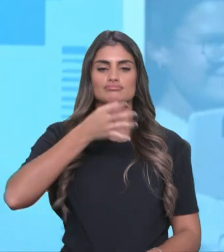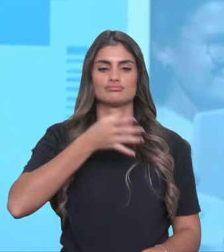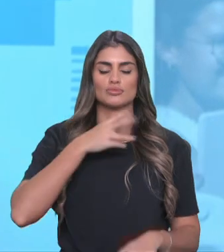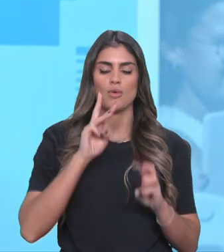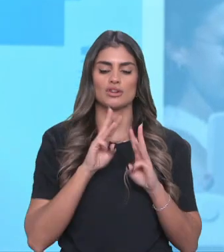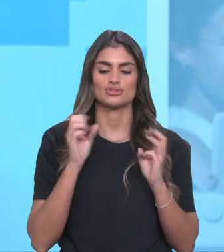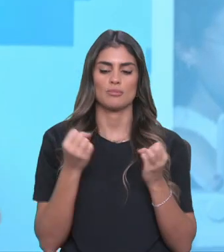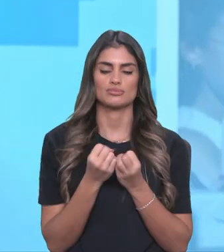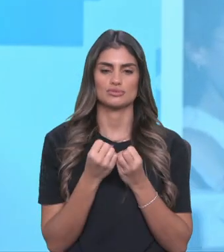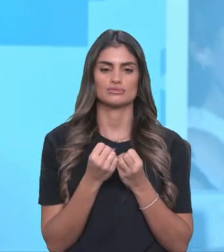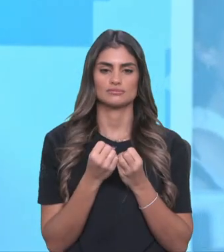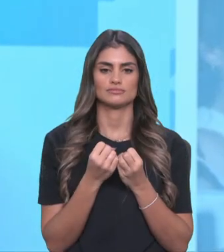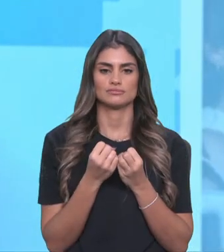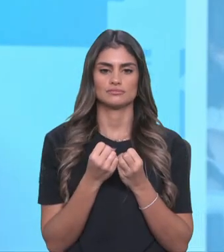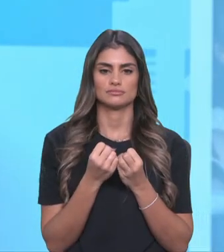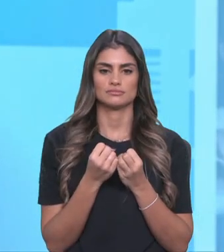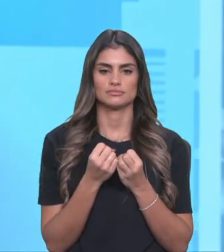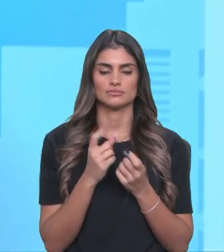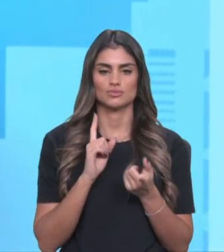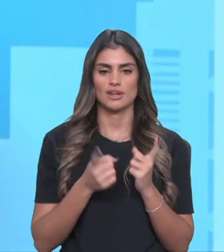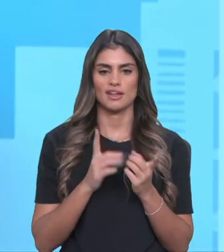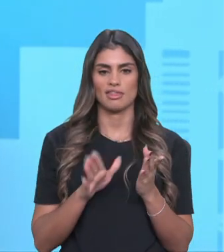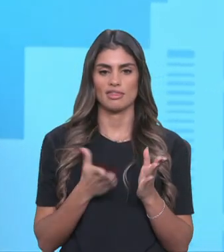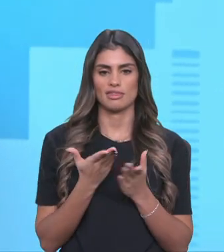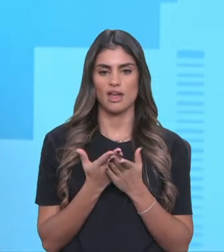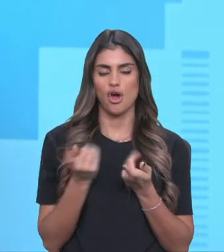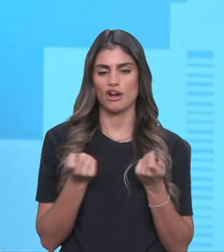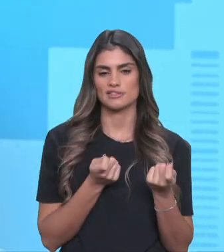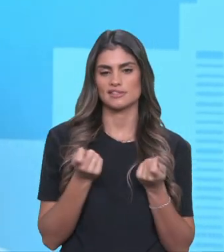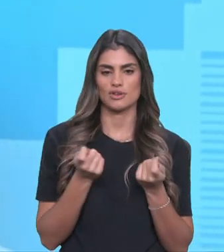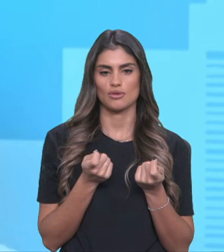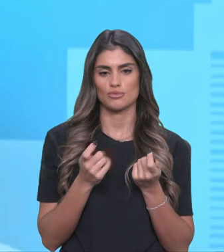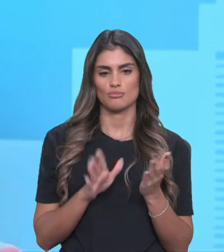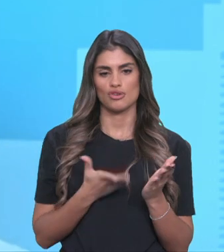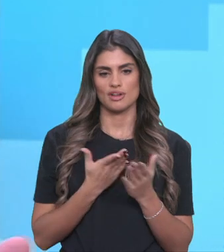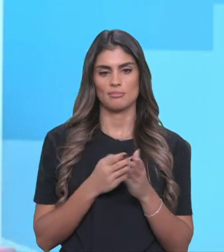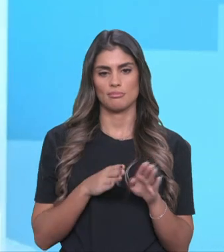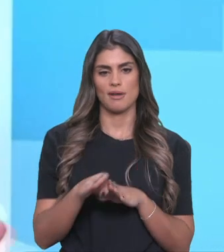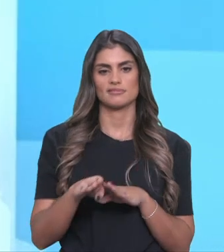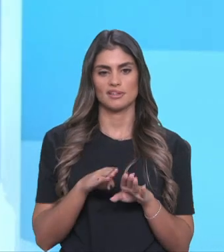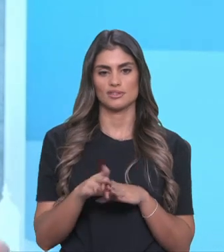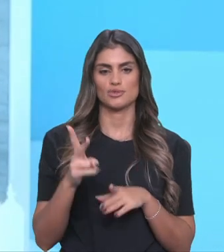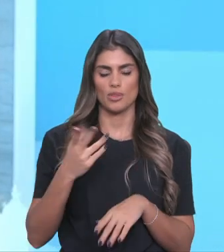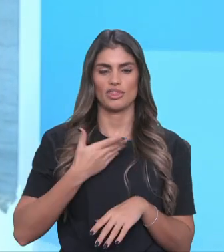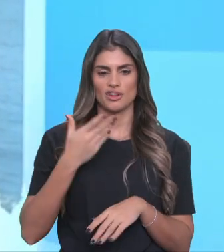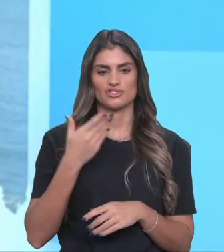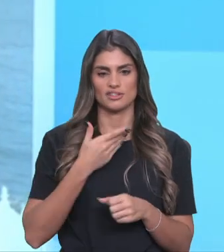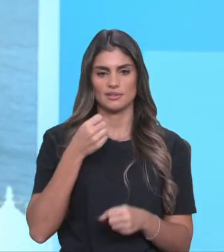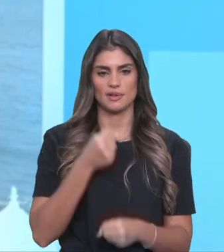workshops. O que é que presidiu a esta orgânica proposta para, na prática, são 2 dias de trabalho